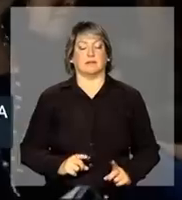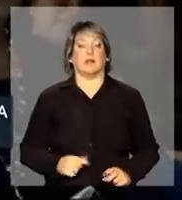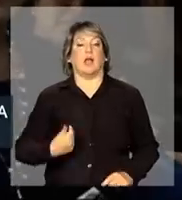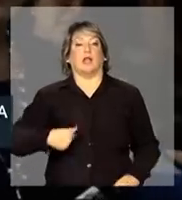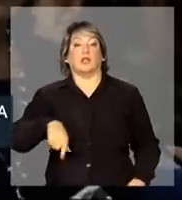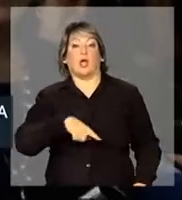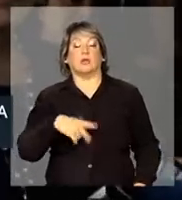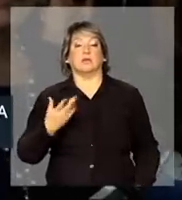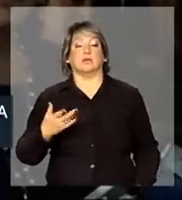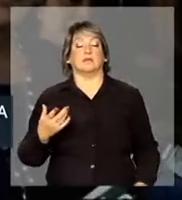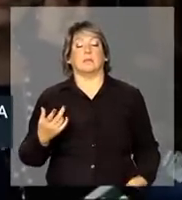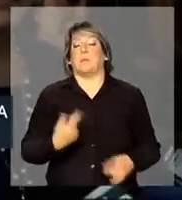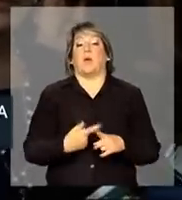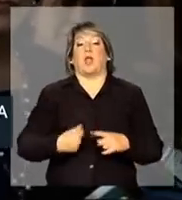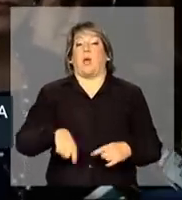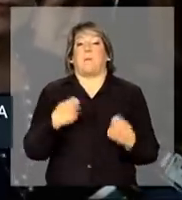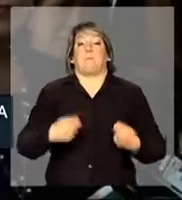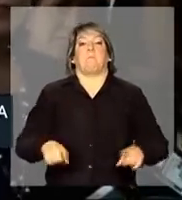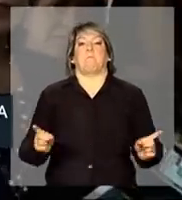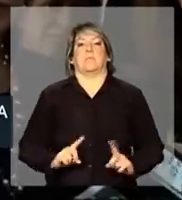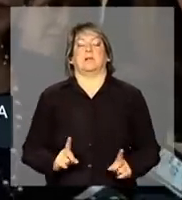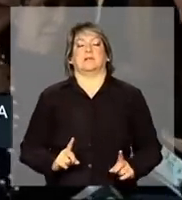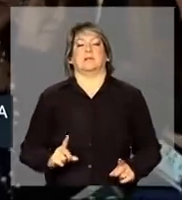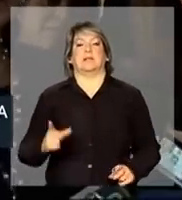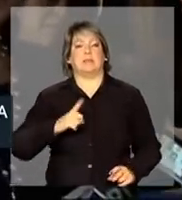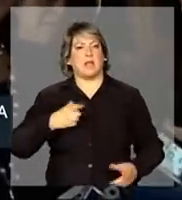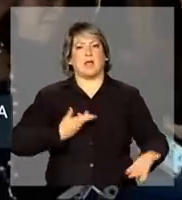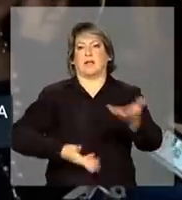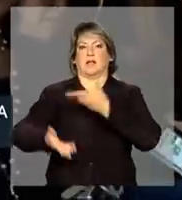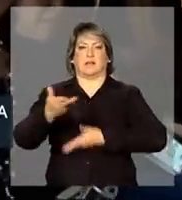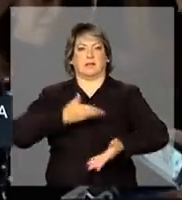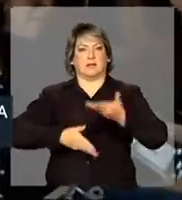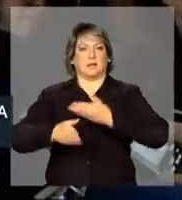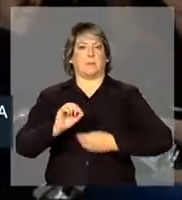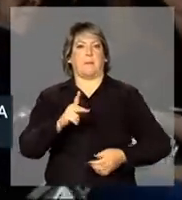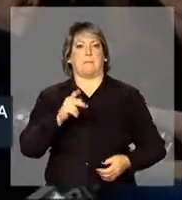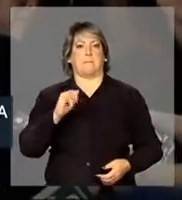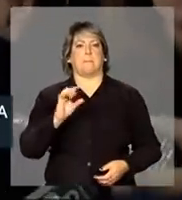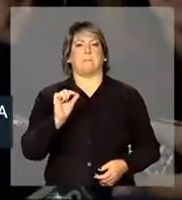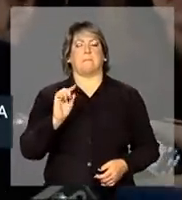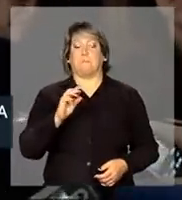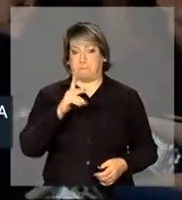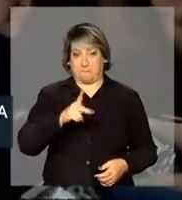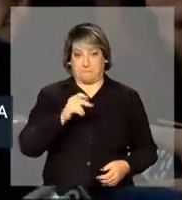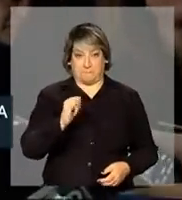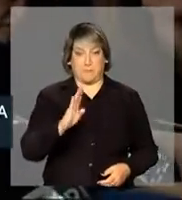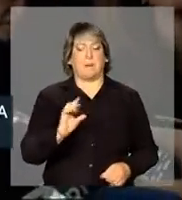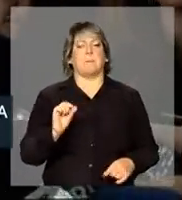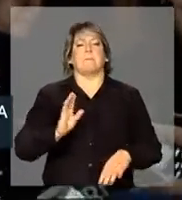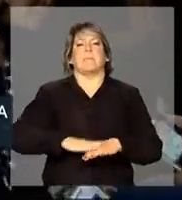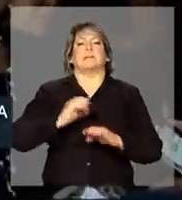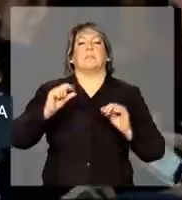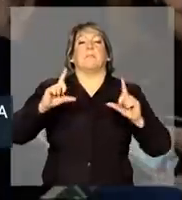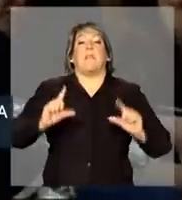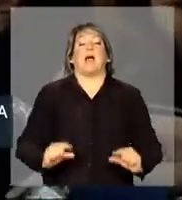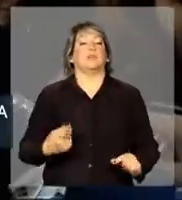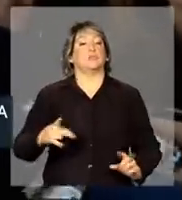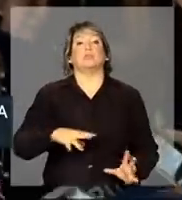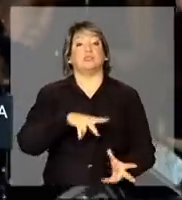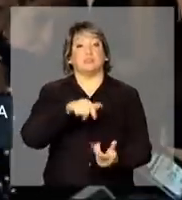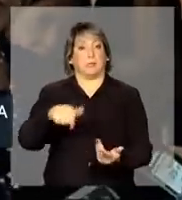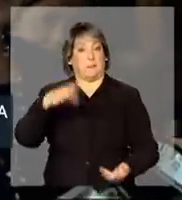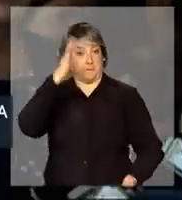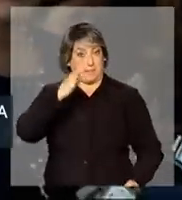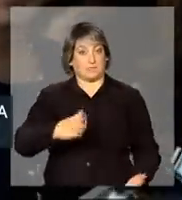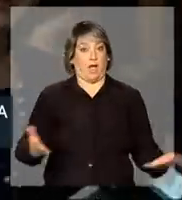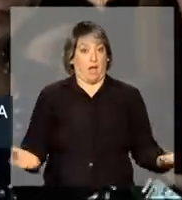política, por quê? Não precisamos. Temos uma relação dívida-PIB das mais baixas do mundo, né? O Brasil hoje